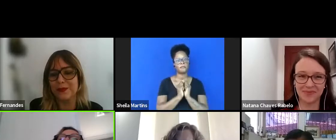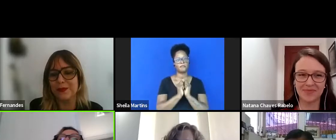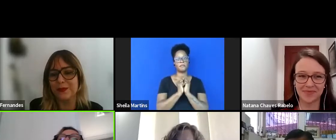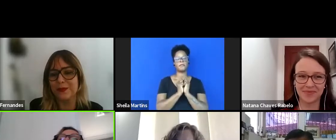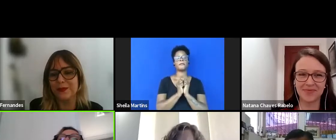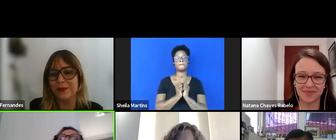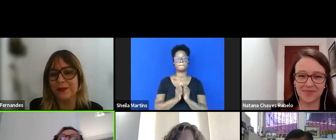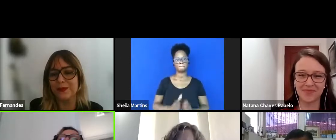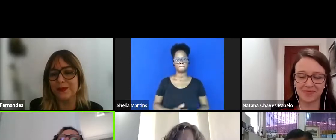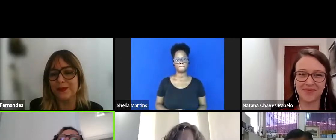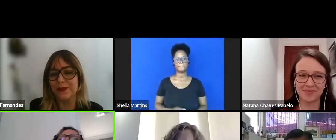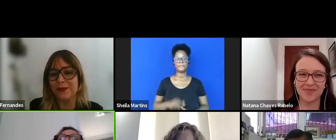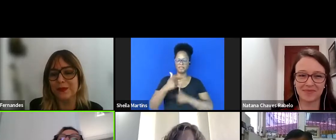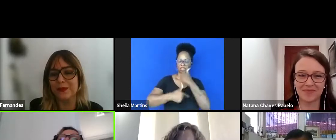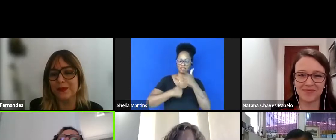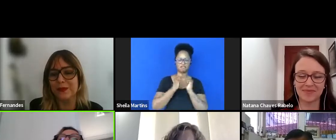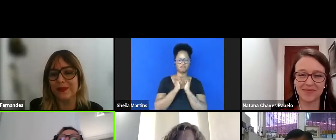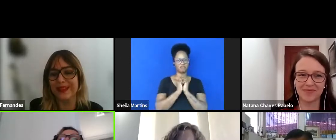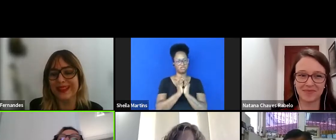trabalhos.